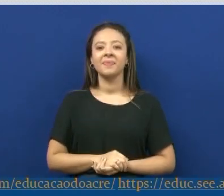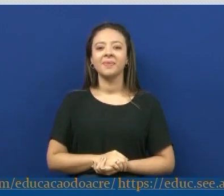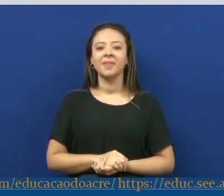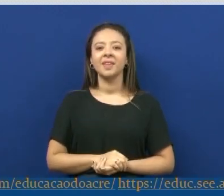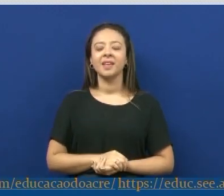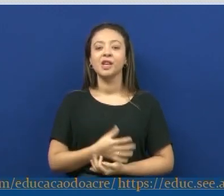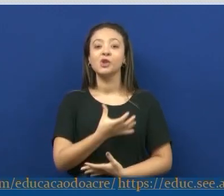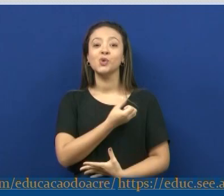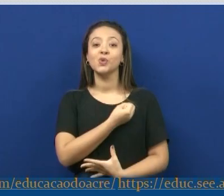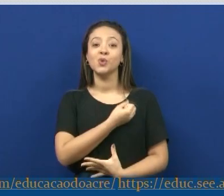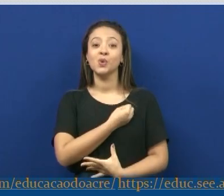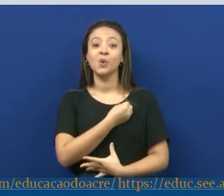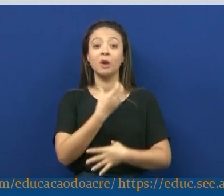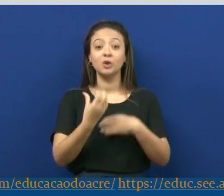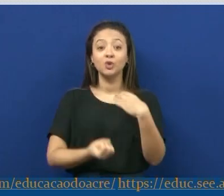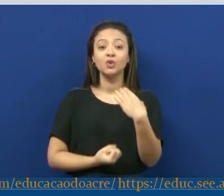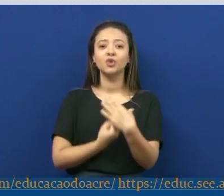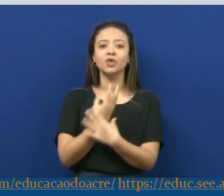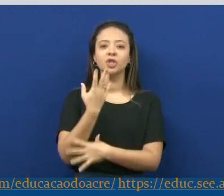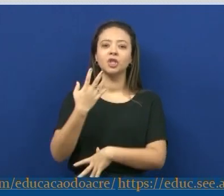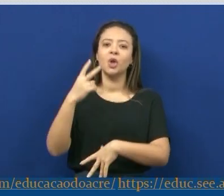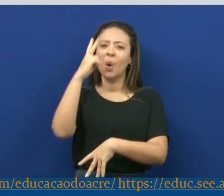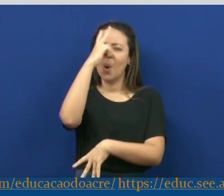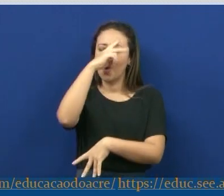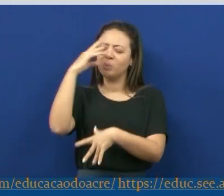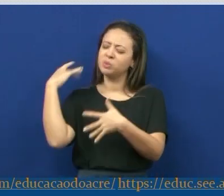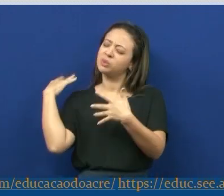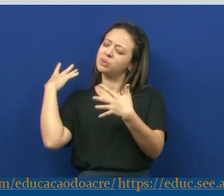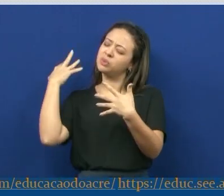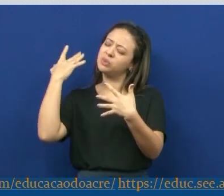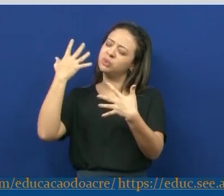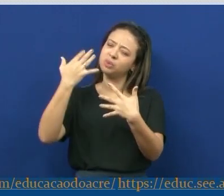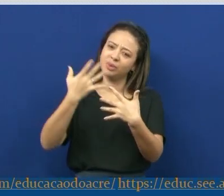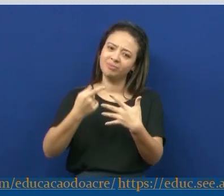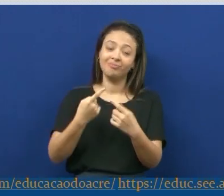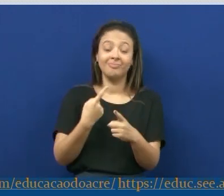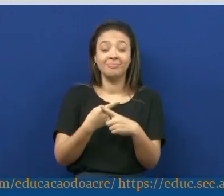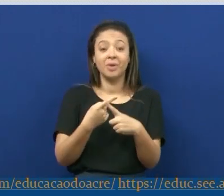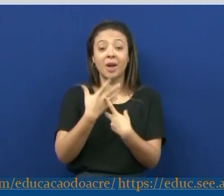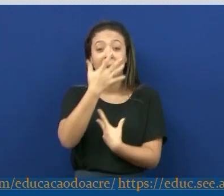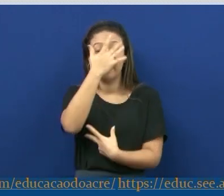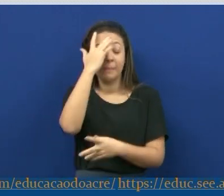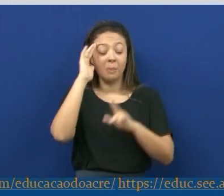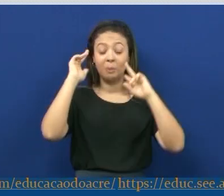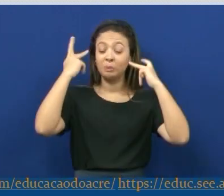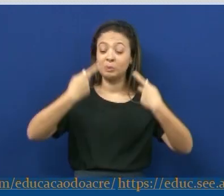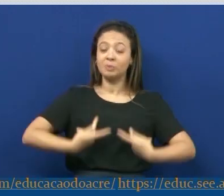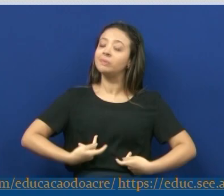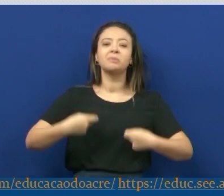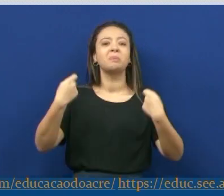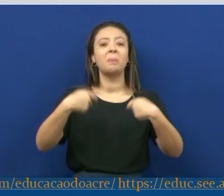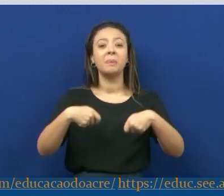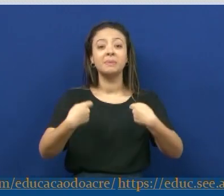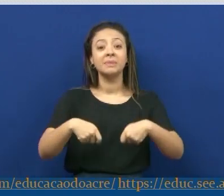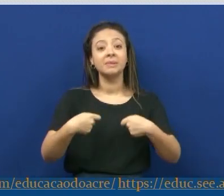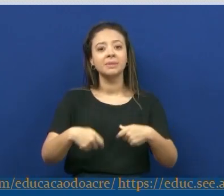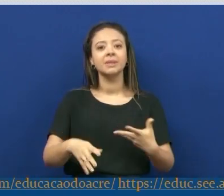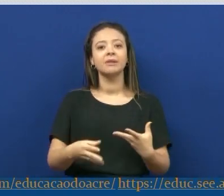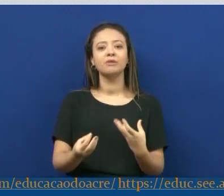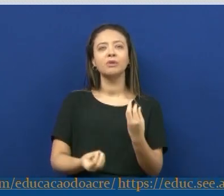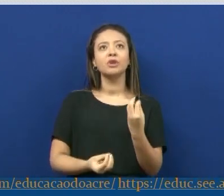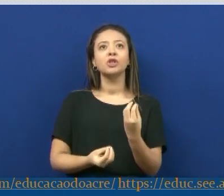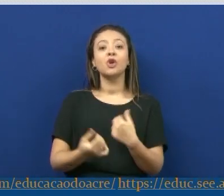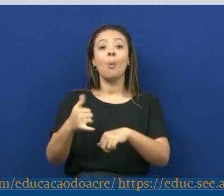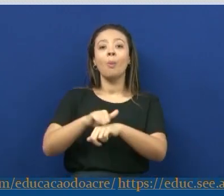Os números, eles foram criados ao longo da história, diante da necessidade do homem, pois precisavam de